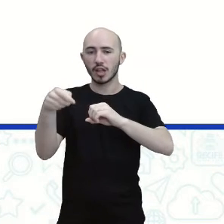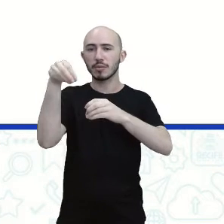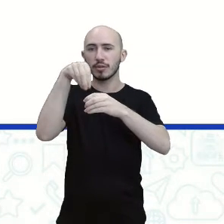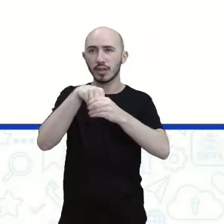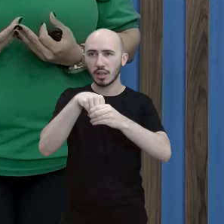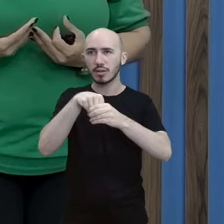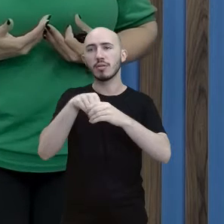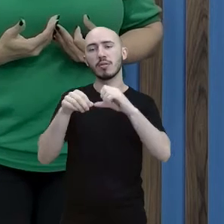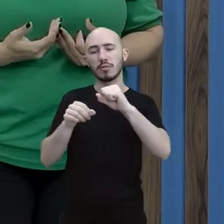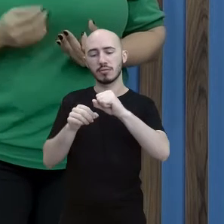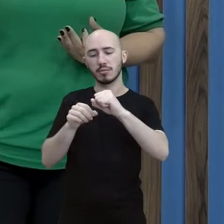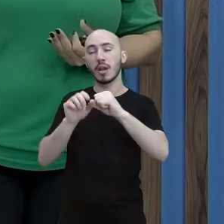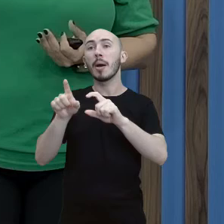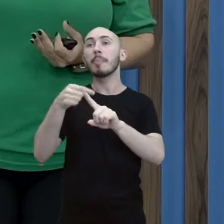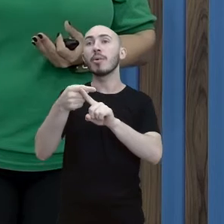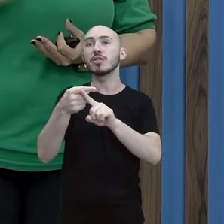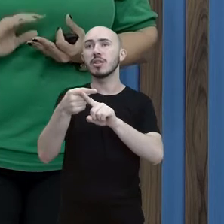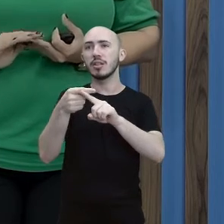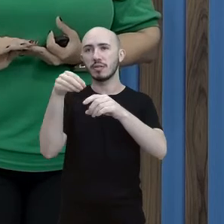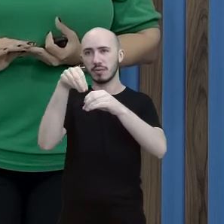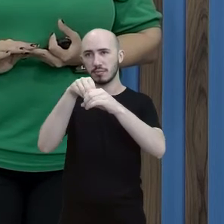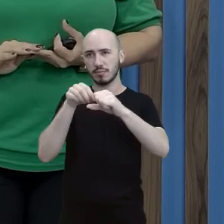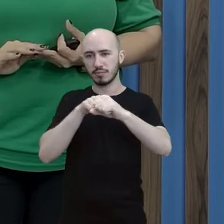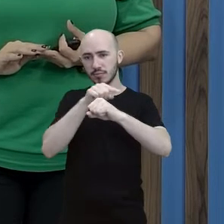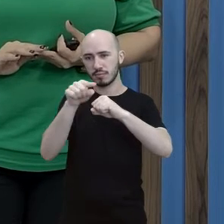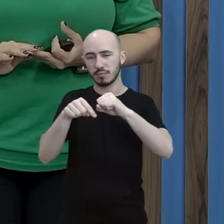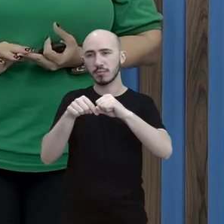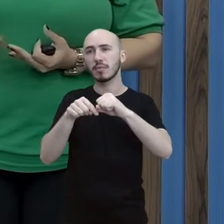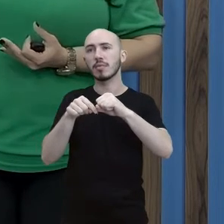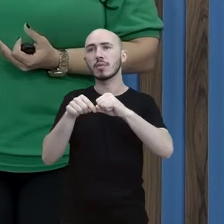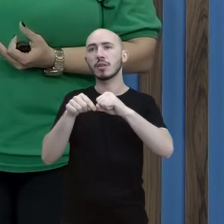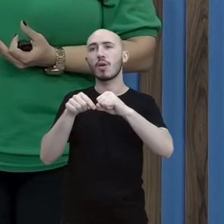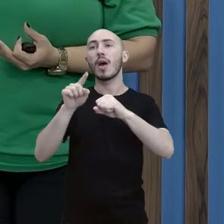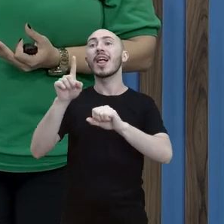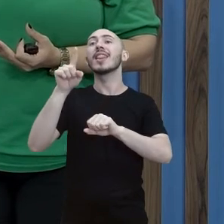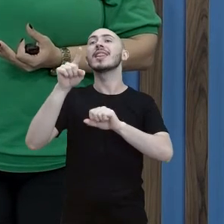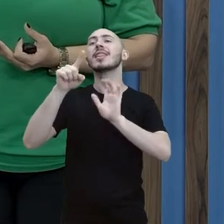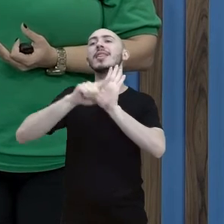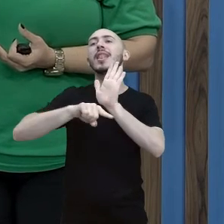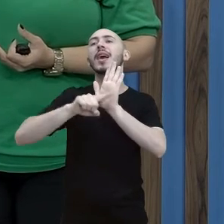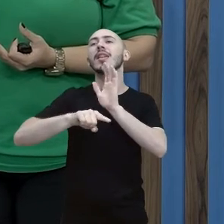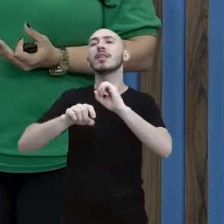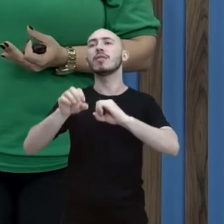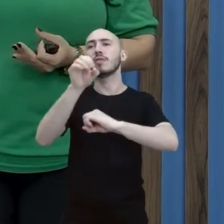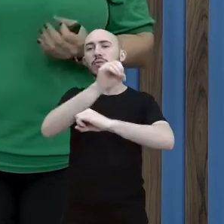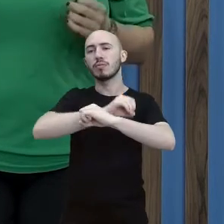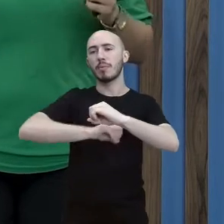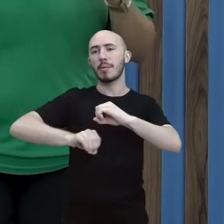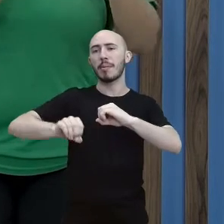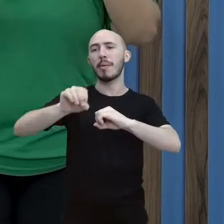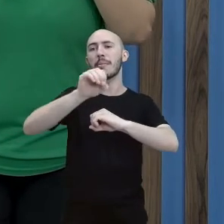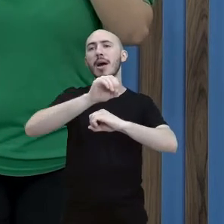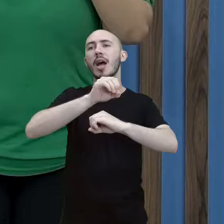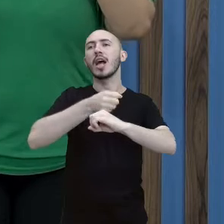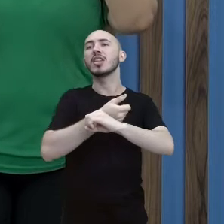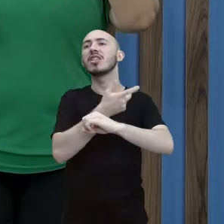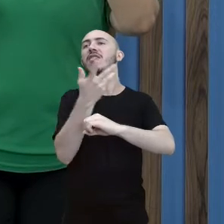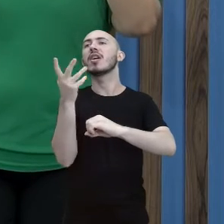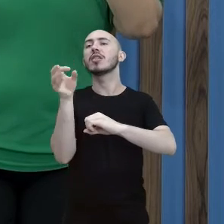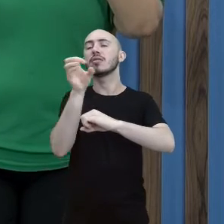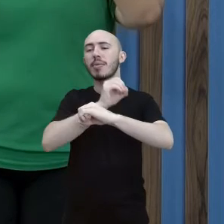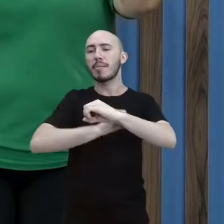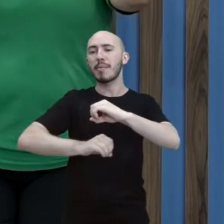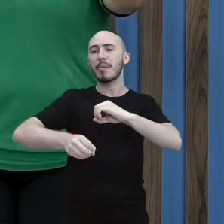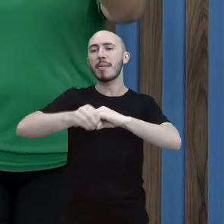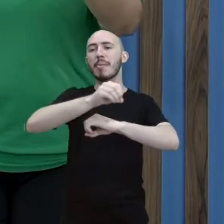entorno desse núcleo, no centro aí do átomo, tá certo? Então, observem isso aí bem direitinho. Esses elétrons, a gente já